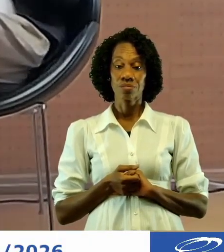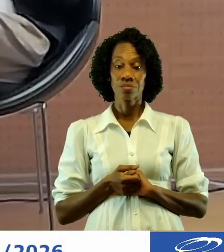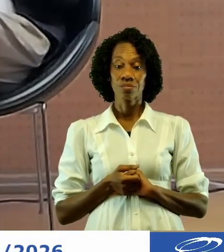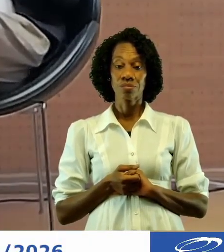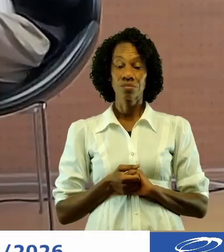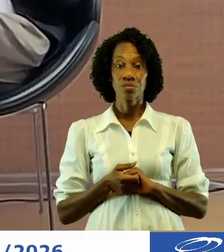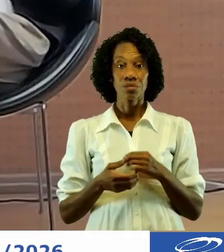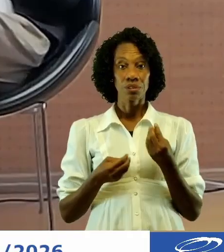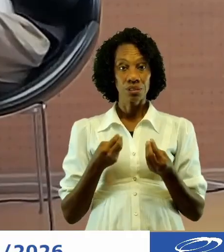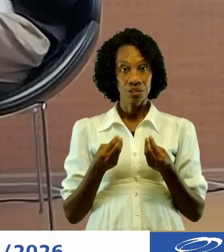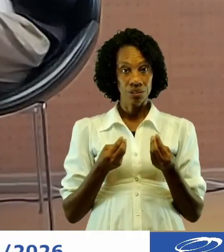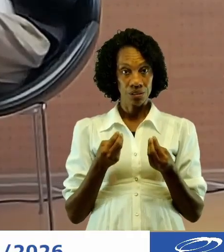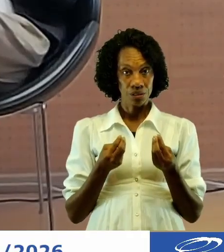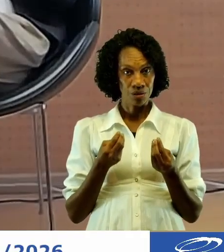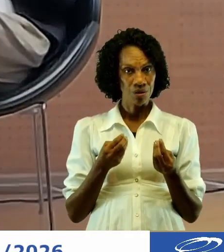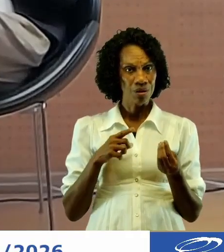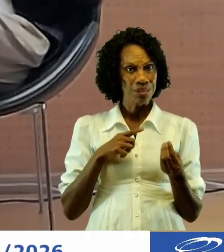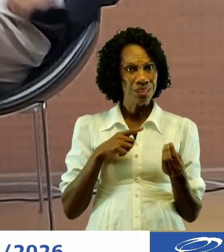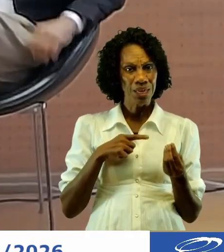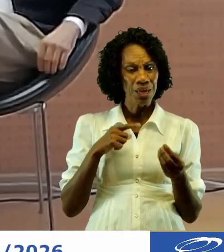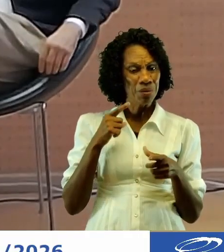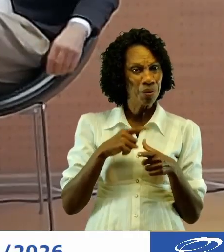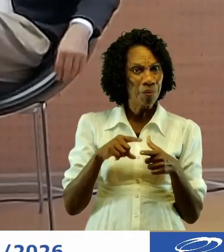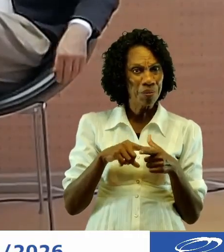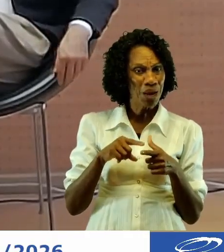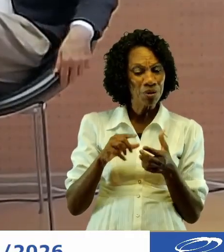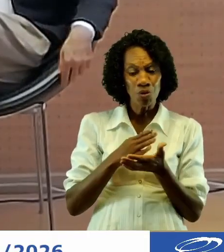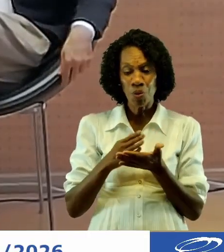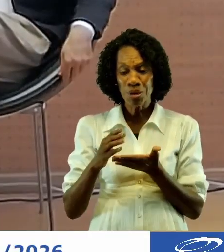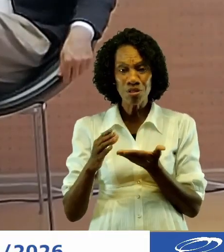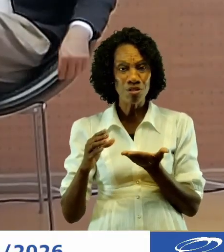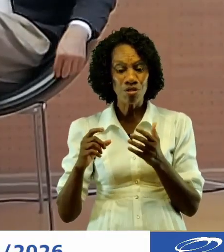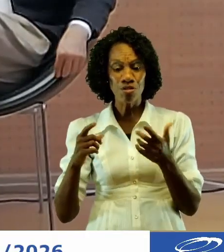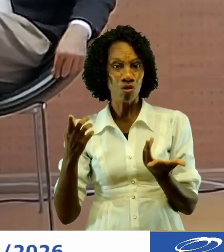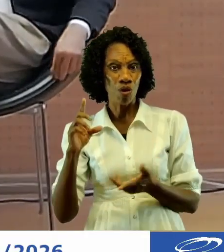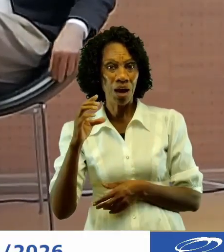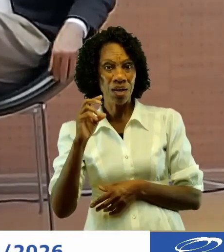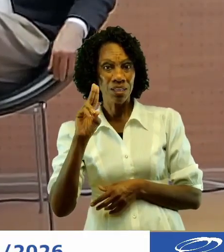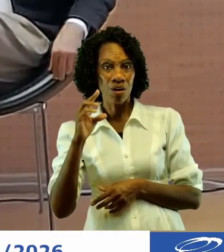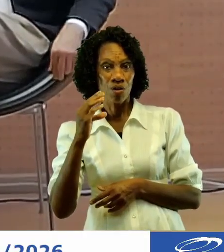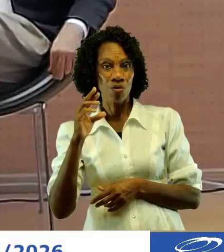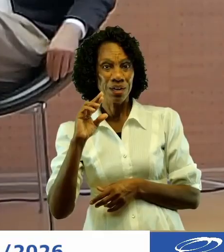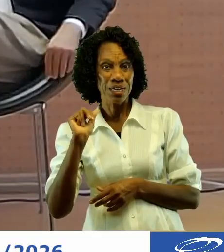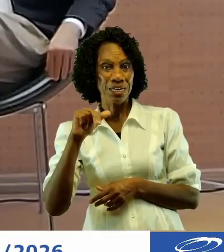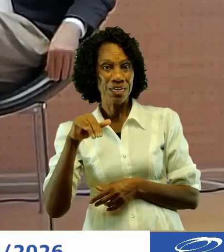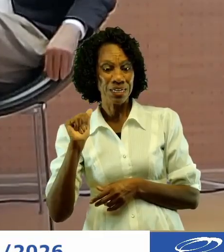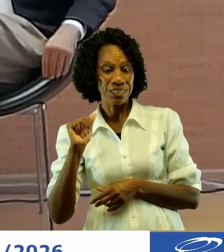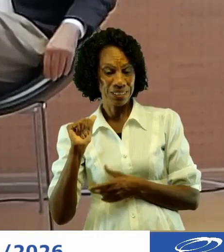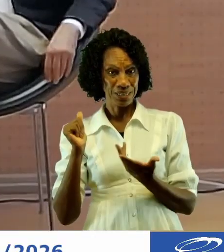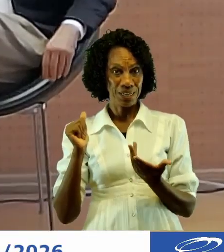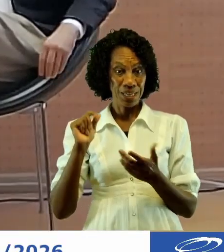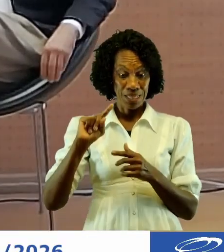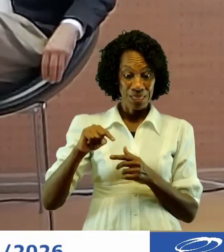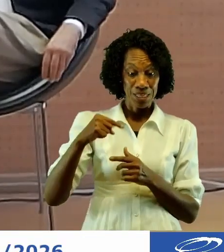Então, ele disse que está tendo muito problema desde a guerra da Ucrânia, né? Eles não tinham tanto problema negativo, muito resistente, mas após a guerra da Ucrânia,